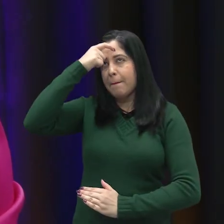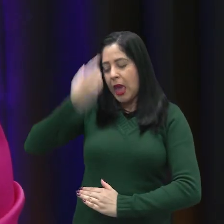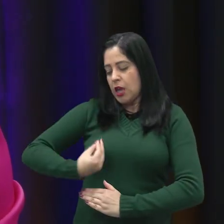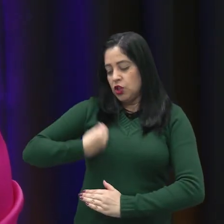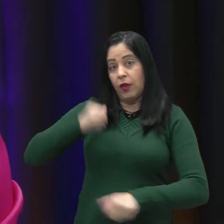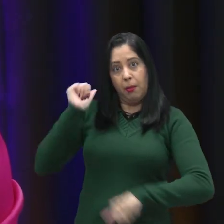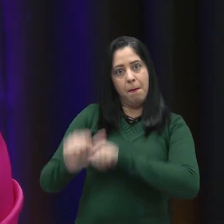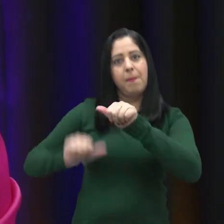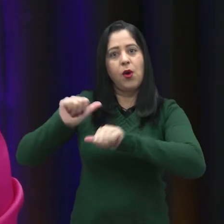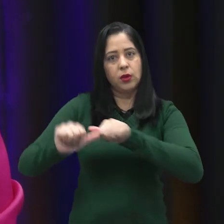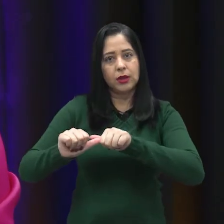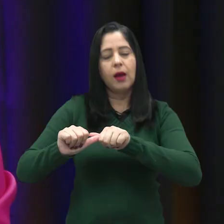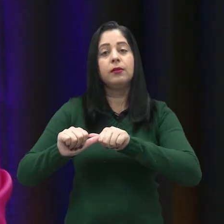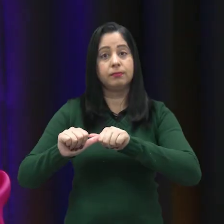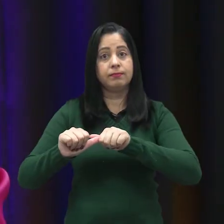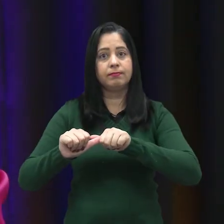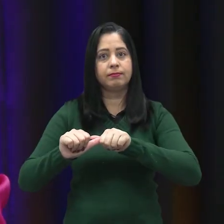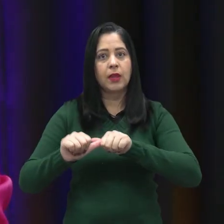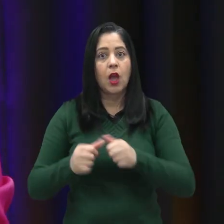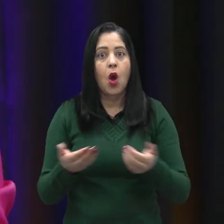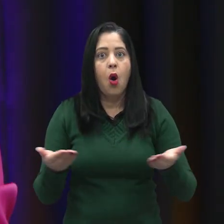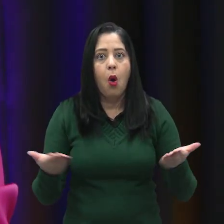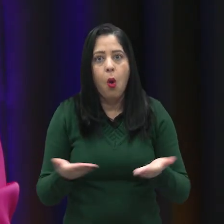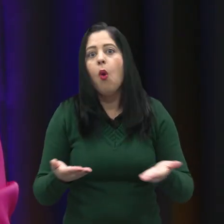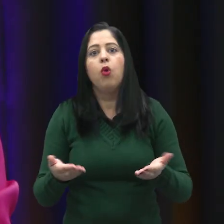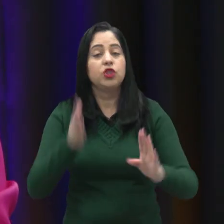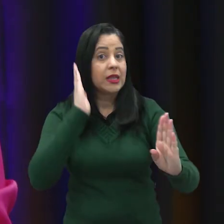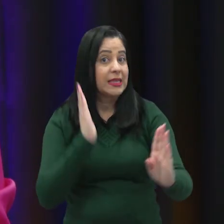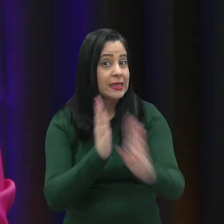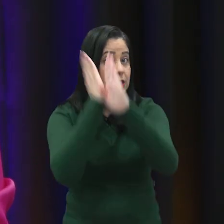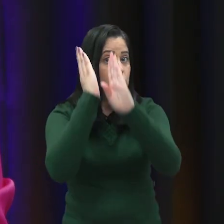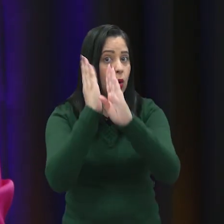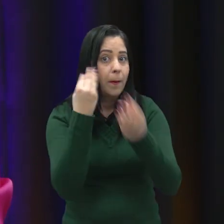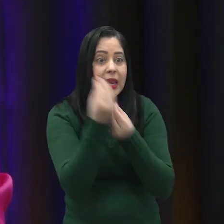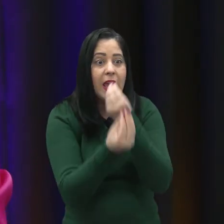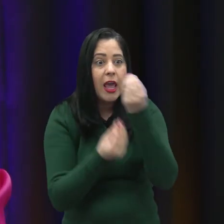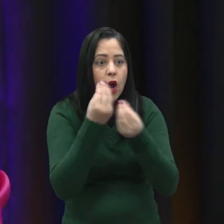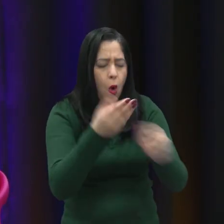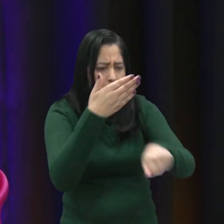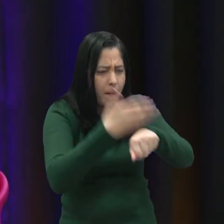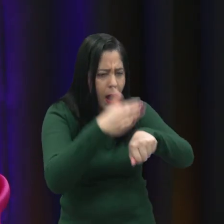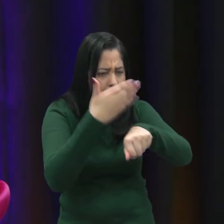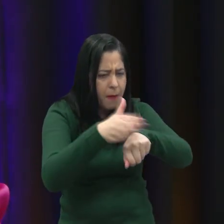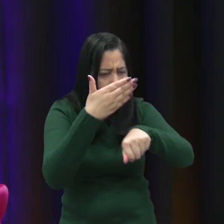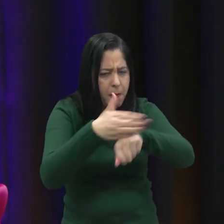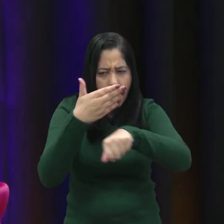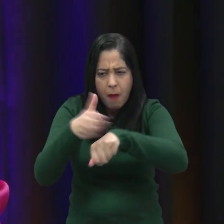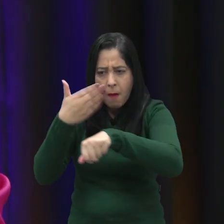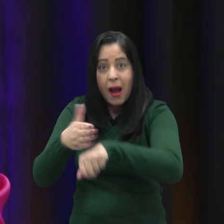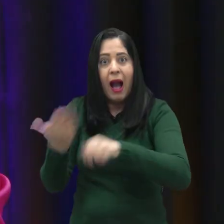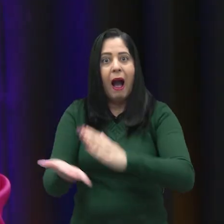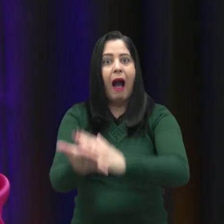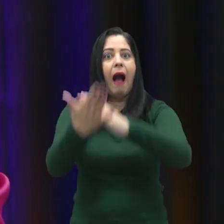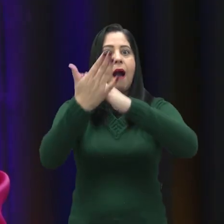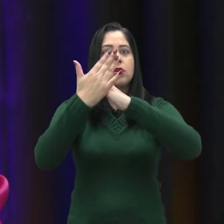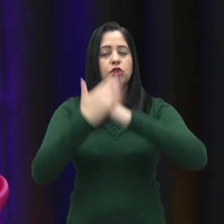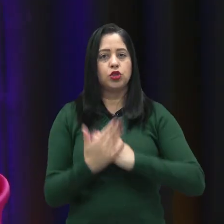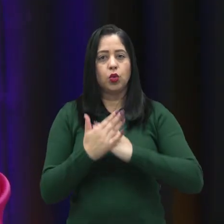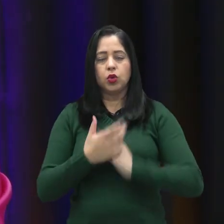mente e a vida. Vamos mergulhar na disciplina do treino e descobrir como ela nos torna pessoas mais